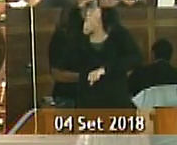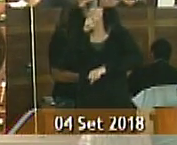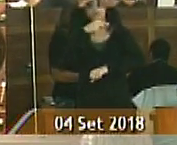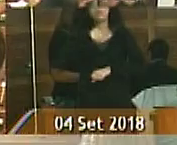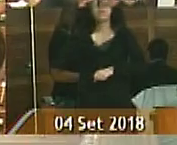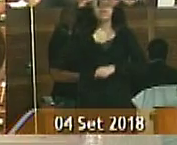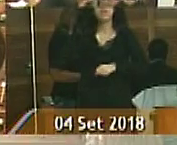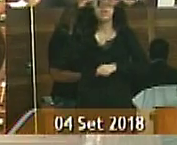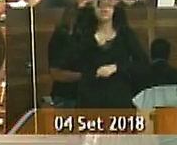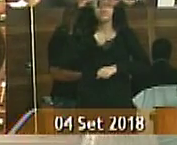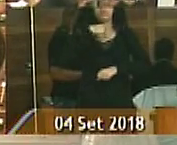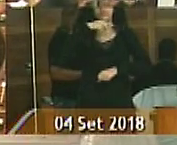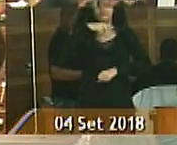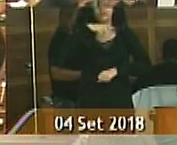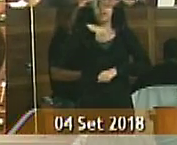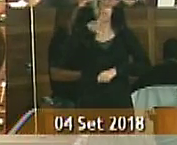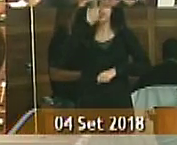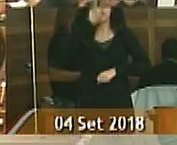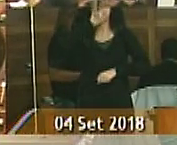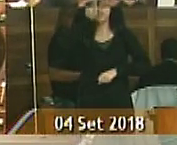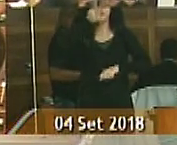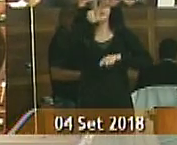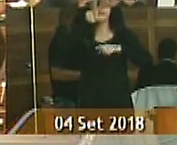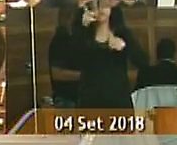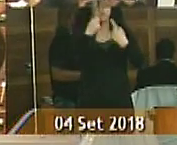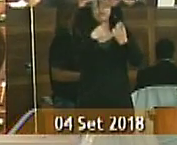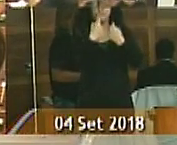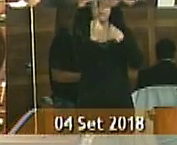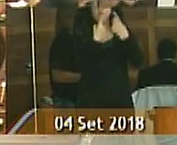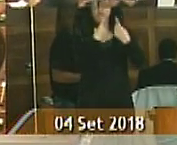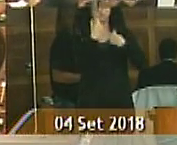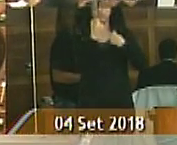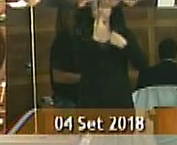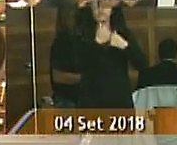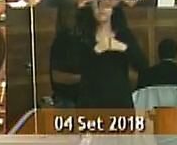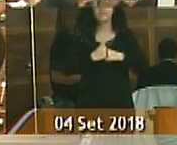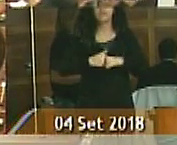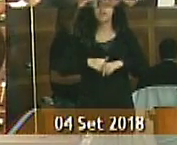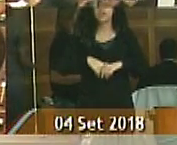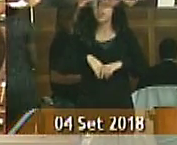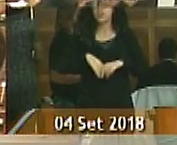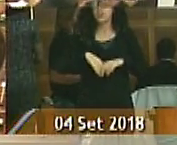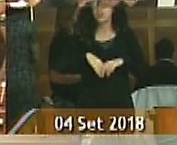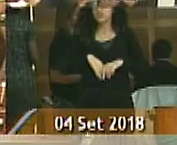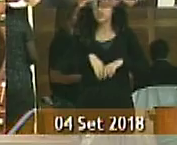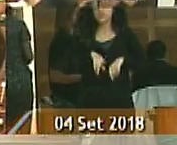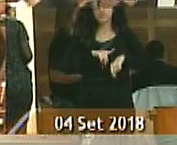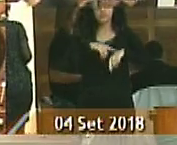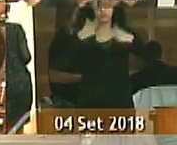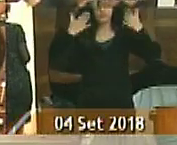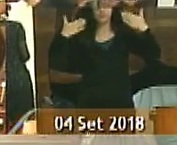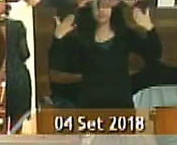e havia um trabalho, na época de verão, onde se contratavam